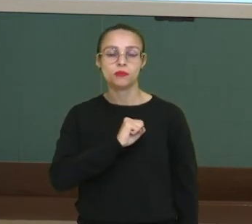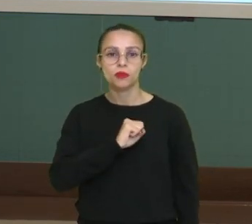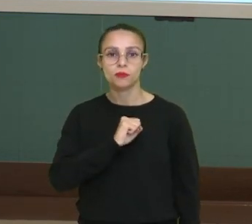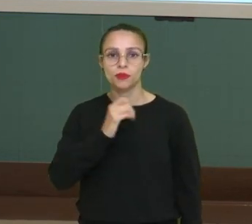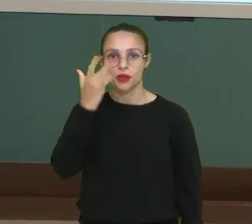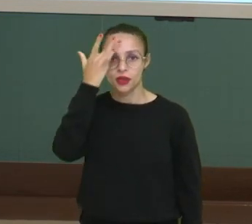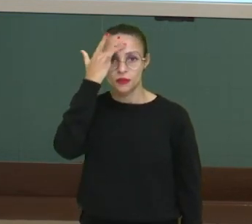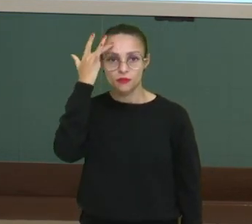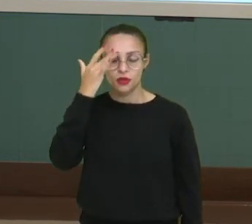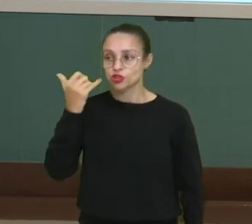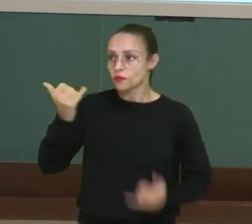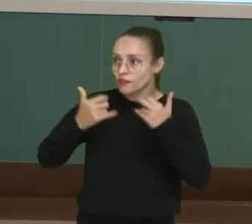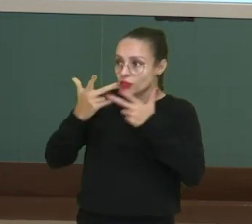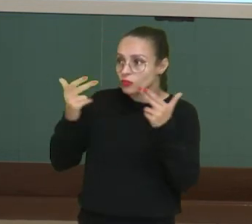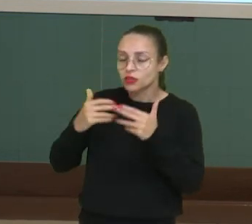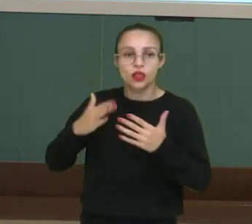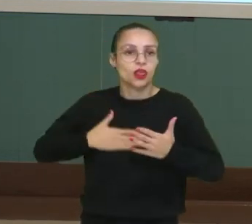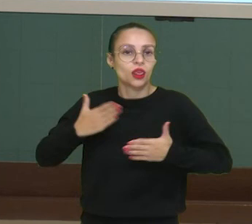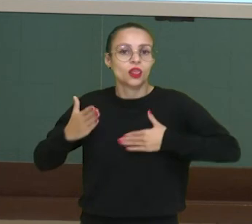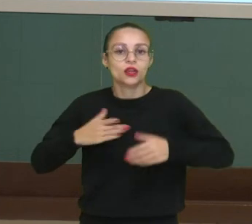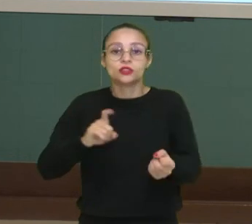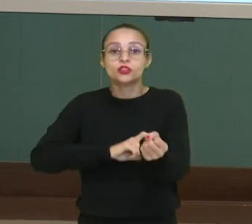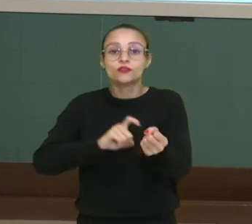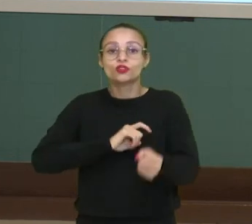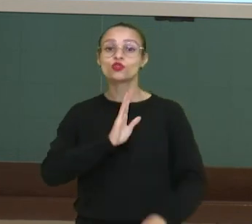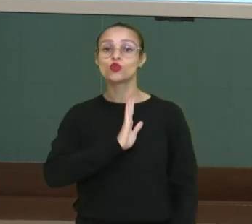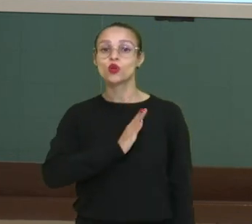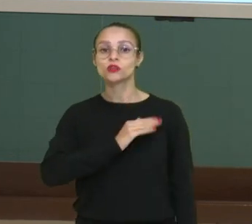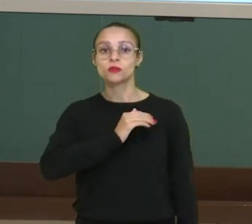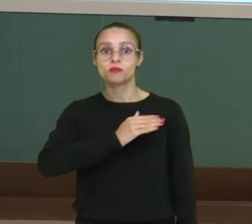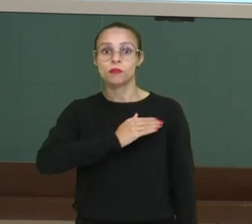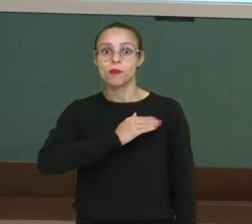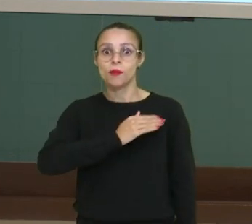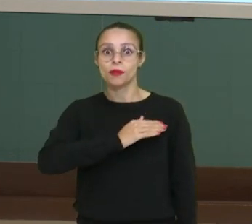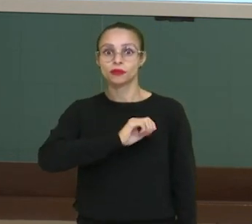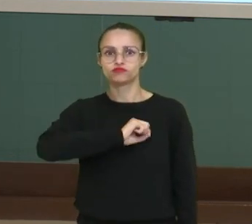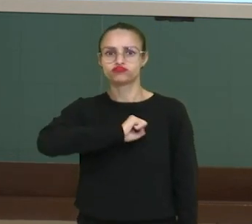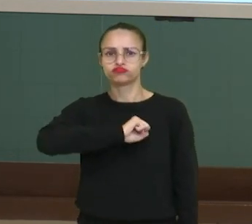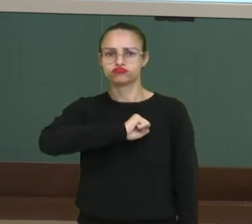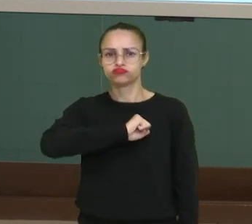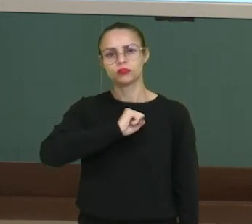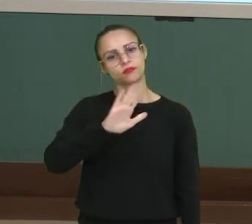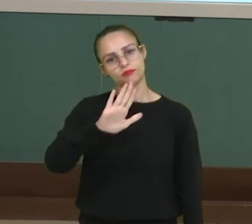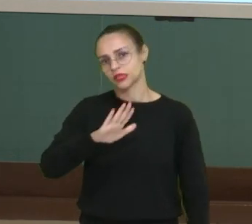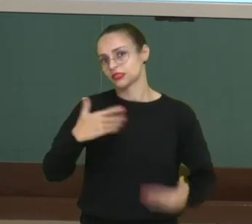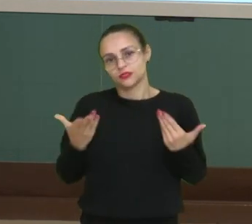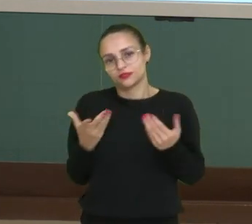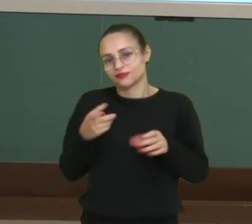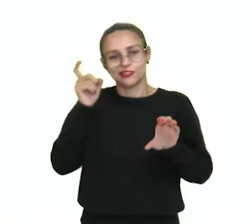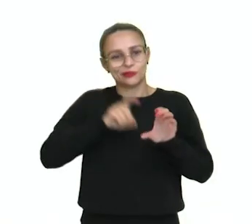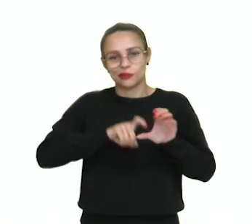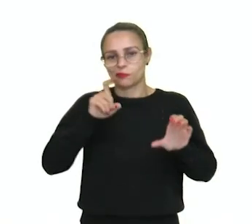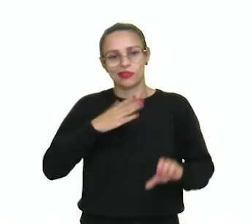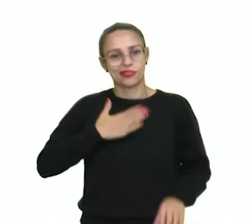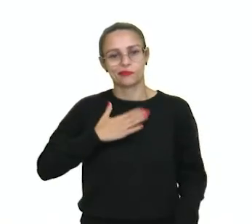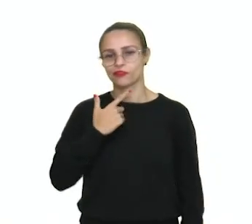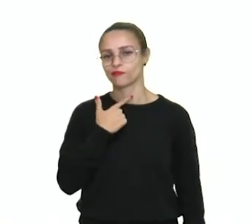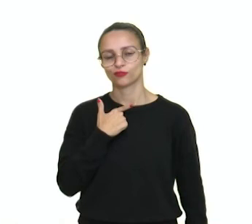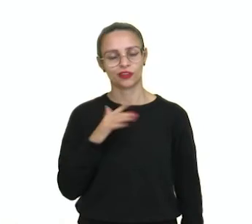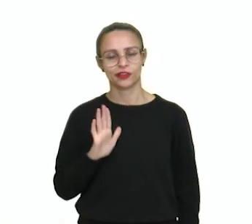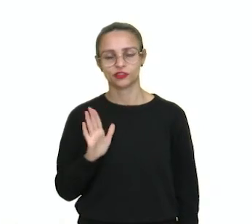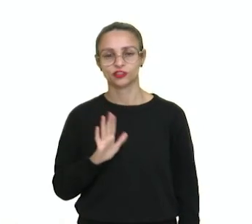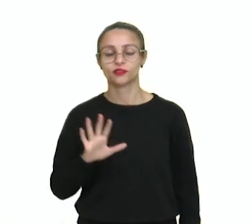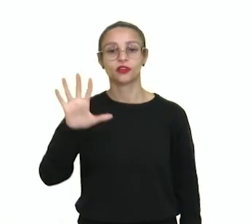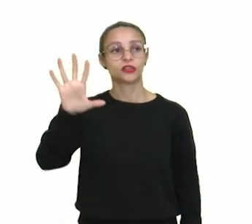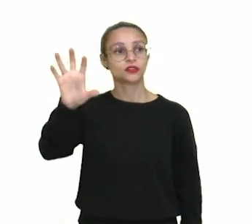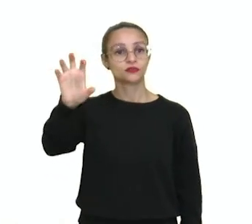dá uma notícia e você fica nervoso. O coração começa a acelerar, mas não depende de você. Fechar a mão,